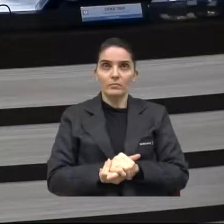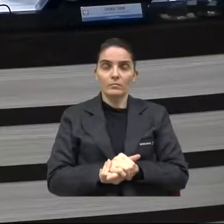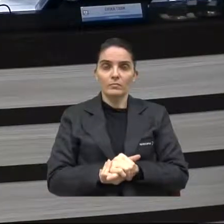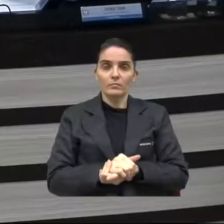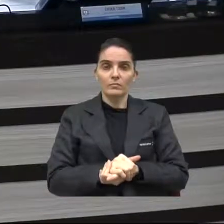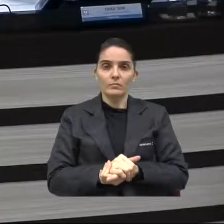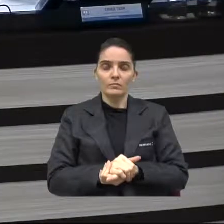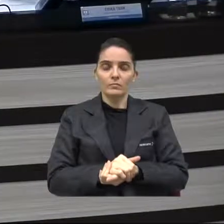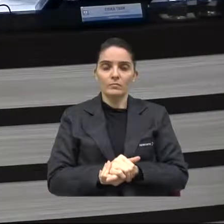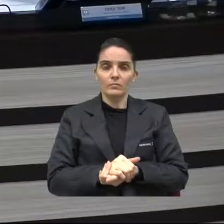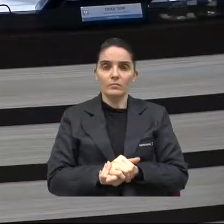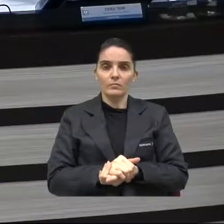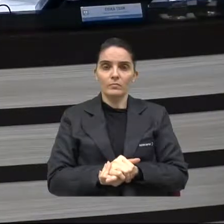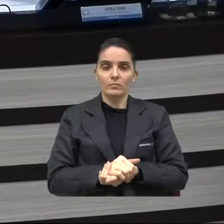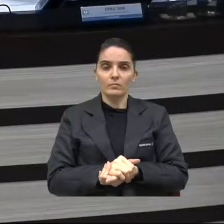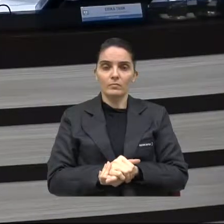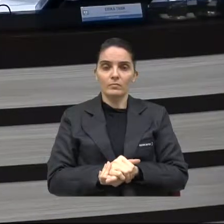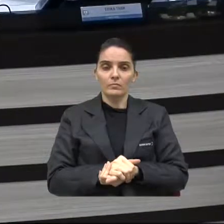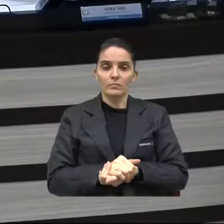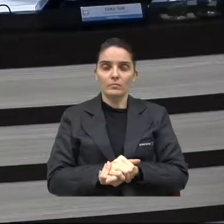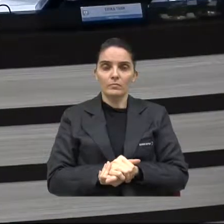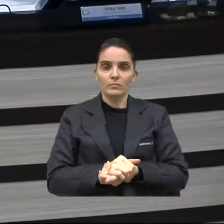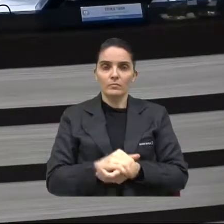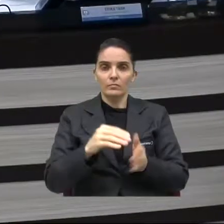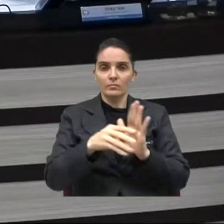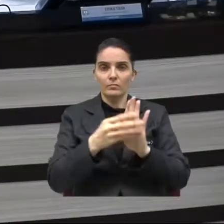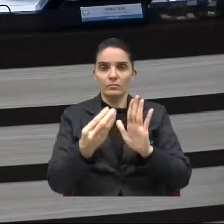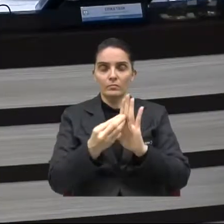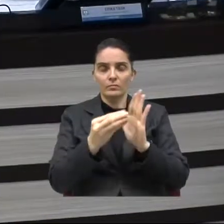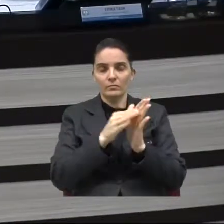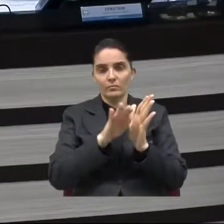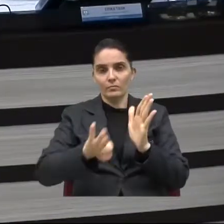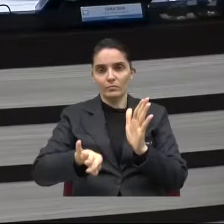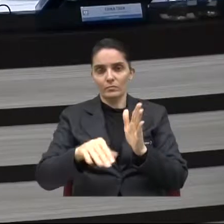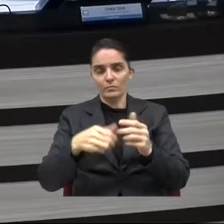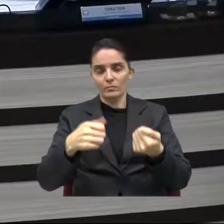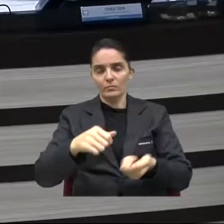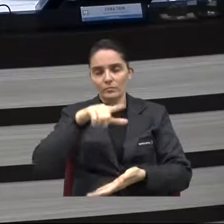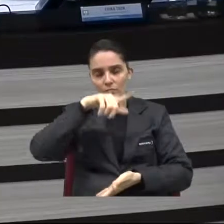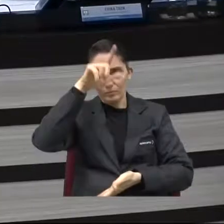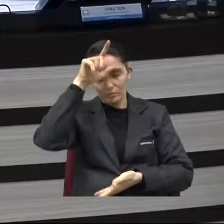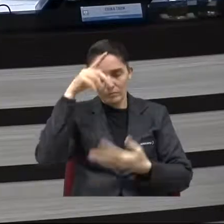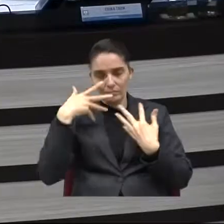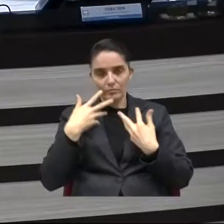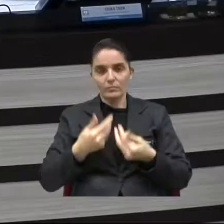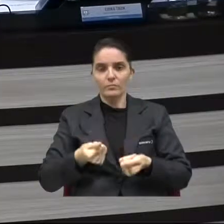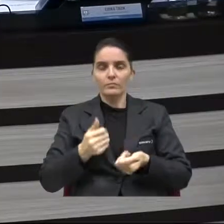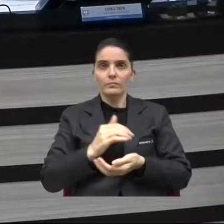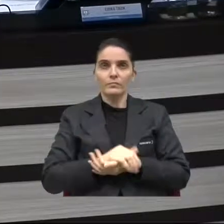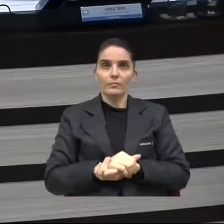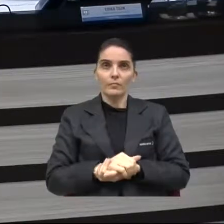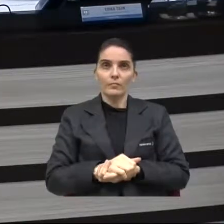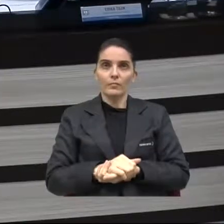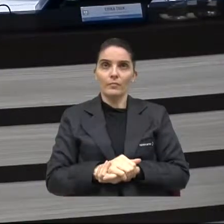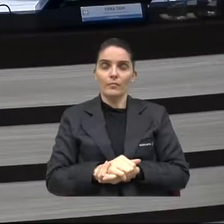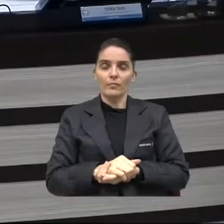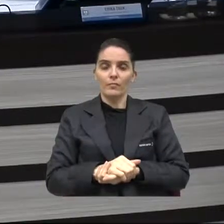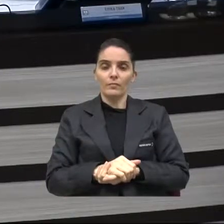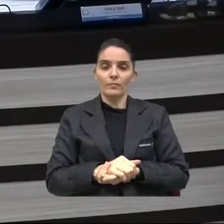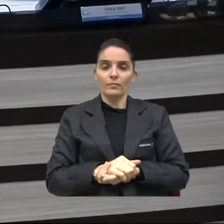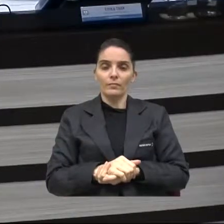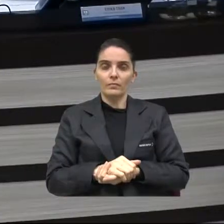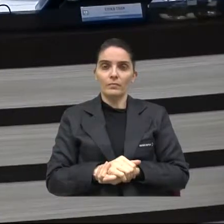vereador Cleiton Silva para que essa emenda seja retirada. Eu preciso da anuência dos líderes para a retirada dessa